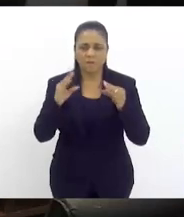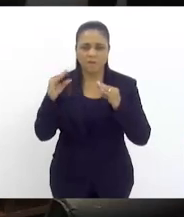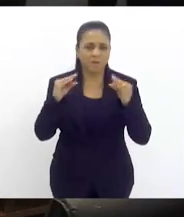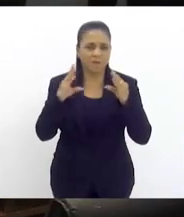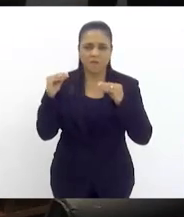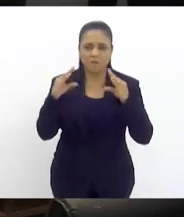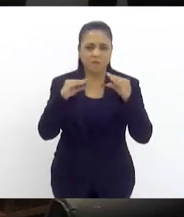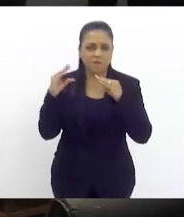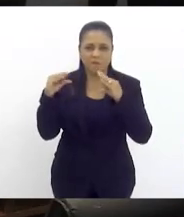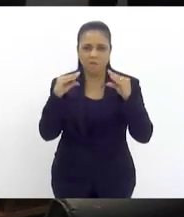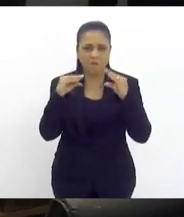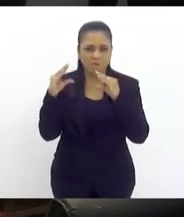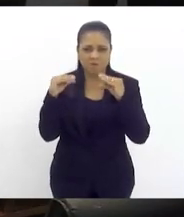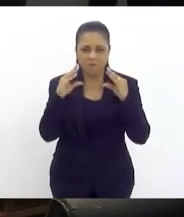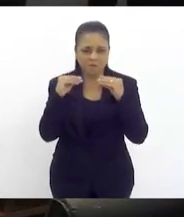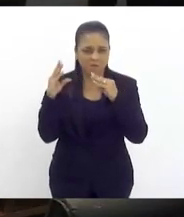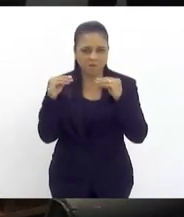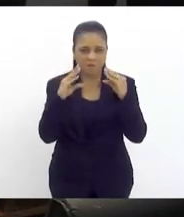Tá certo.